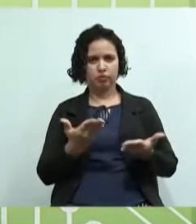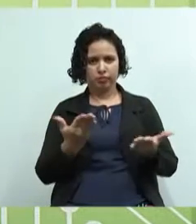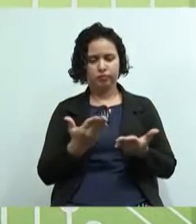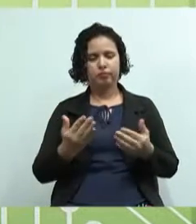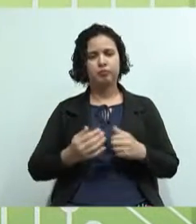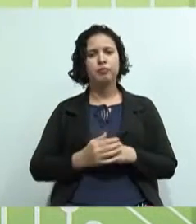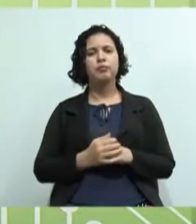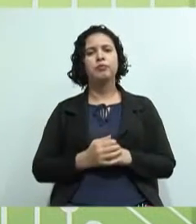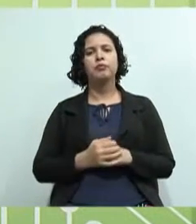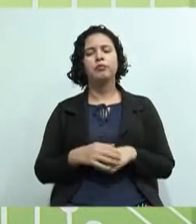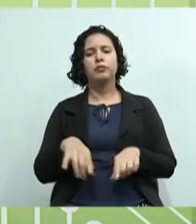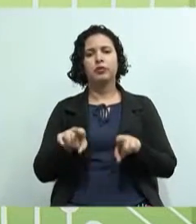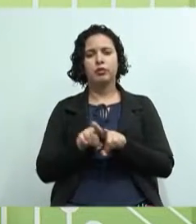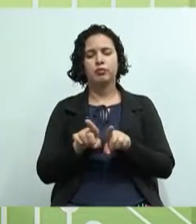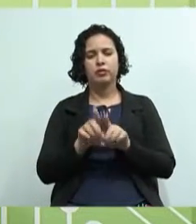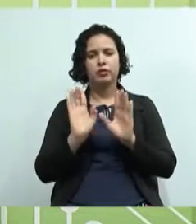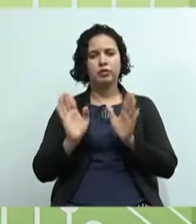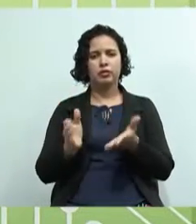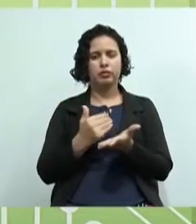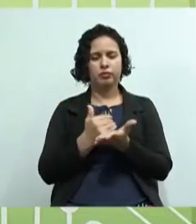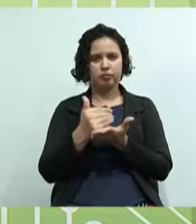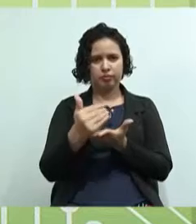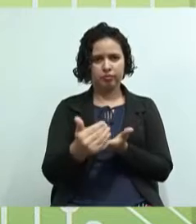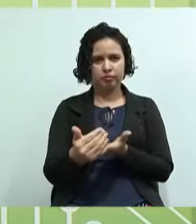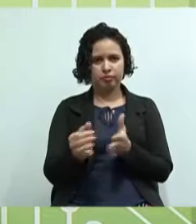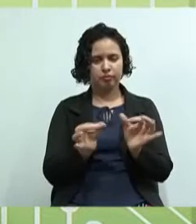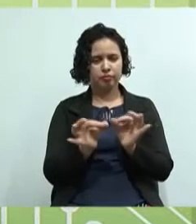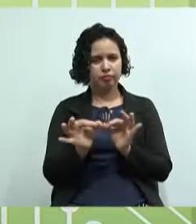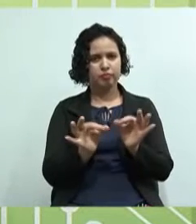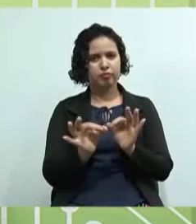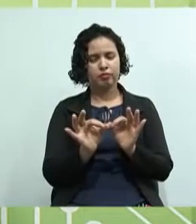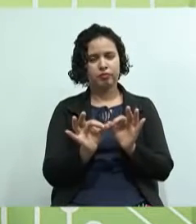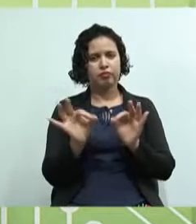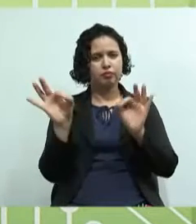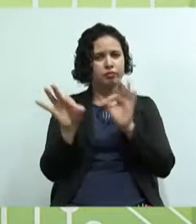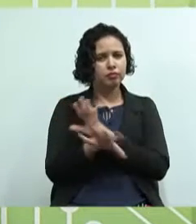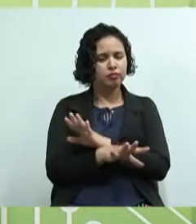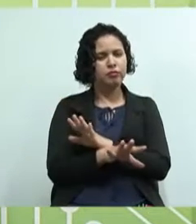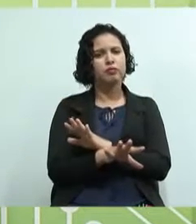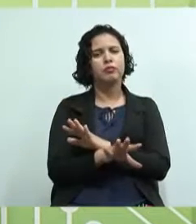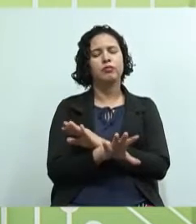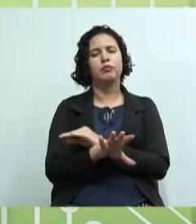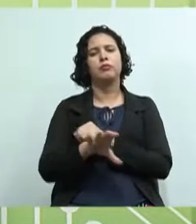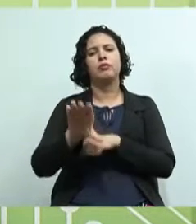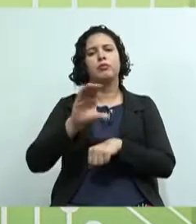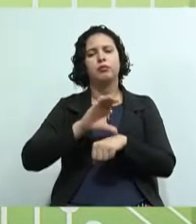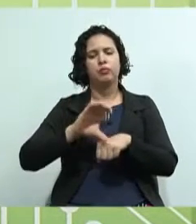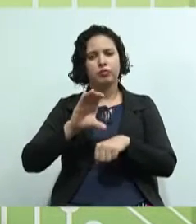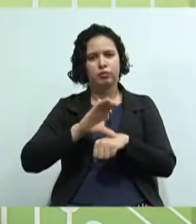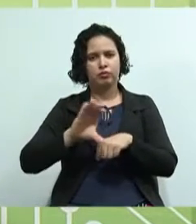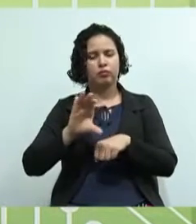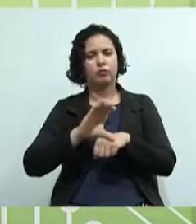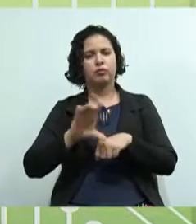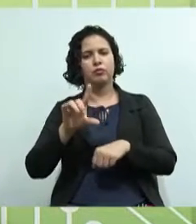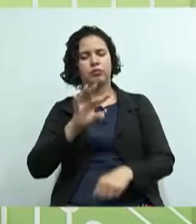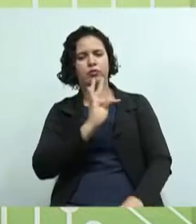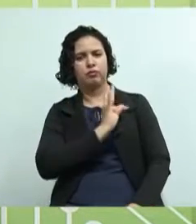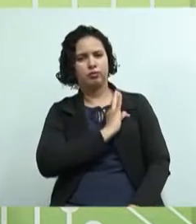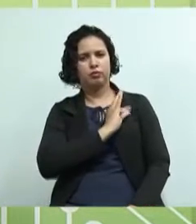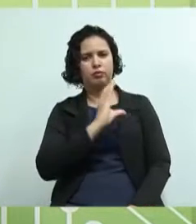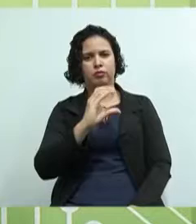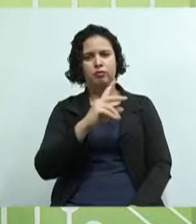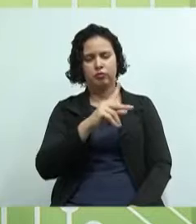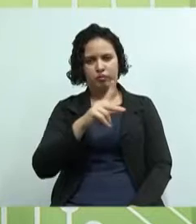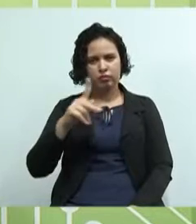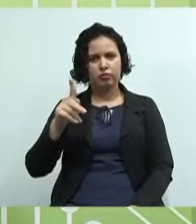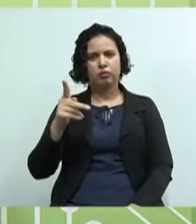claro, você já começou esse planejamento porque está aí concluindo o curso, né, técnico em cooperativismo, né, nessa nossa disciplina de